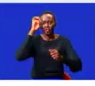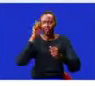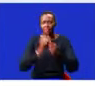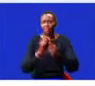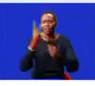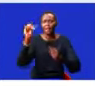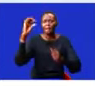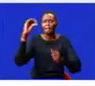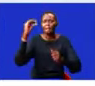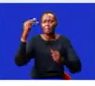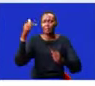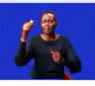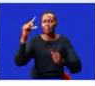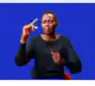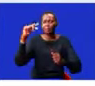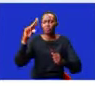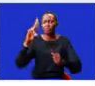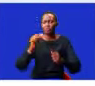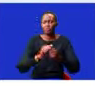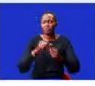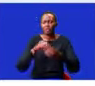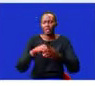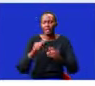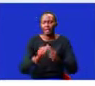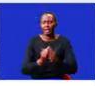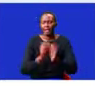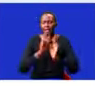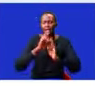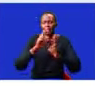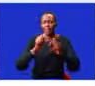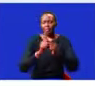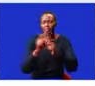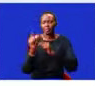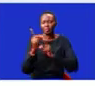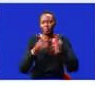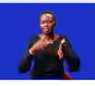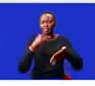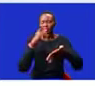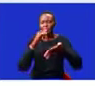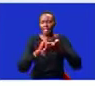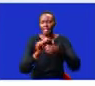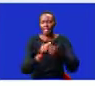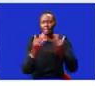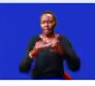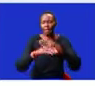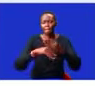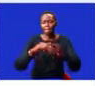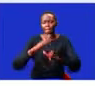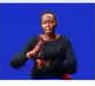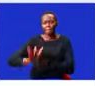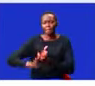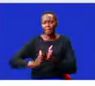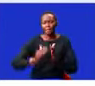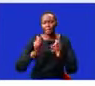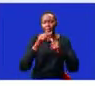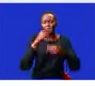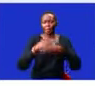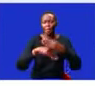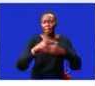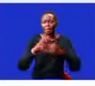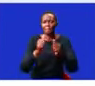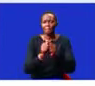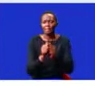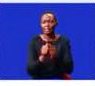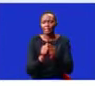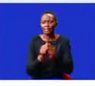E ote ma bende ne ooro ne ute fwambo e pacho kaendi, Machogu wacho ni piny owacho chano gero classes maromo 15,000 e higani eri ma